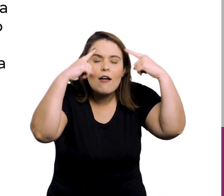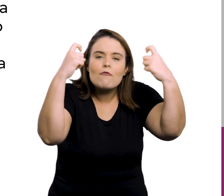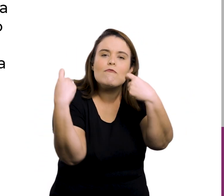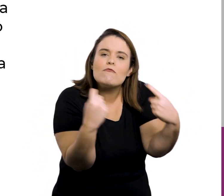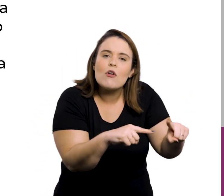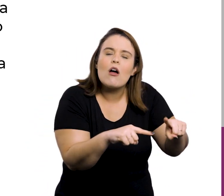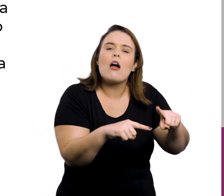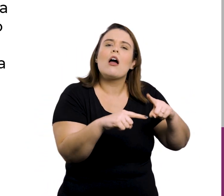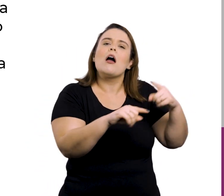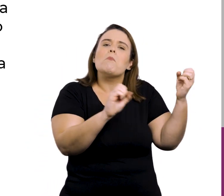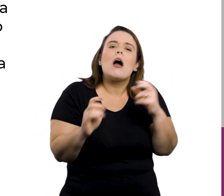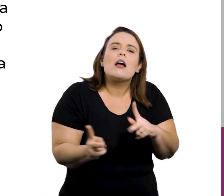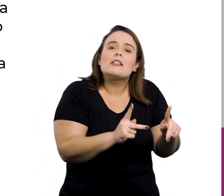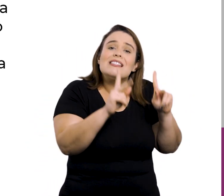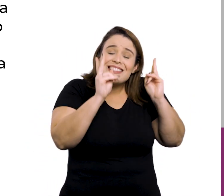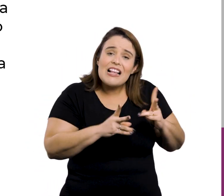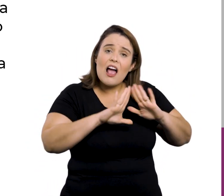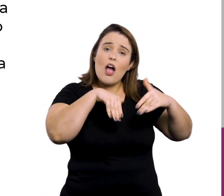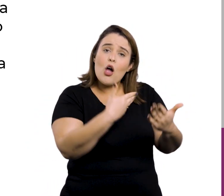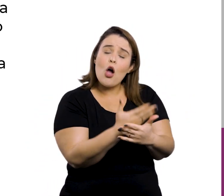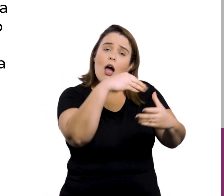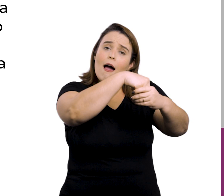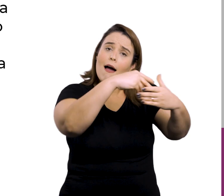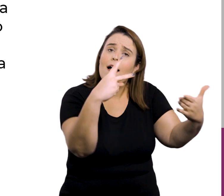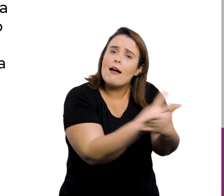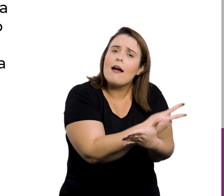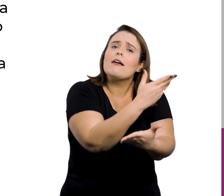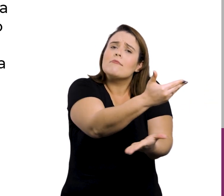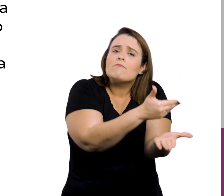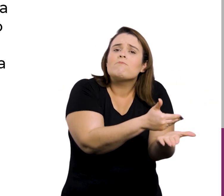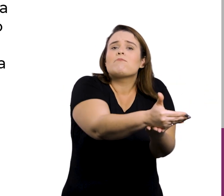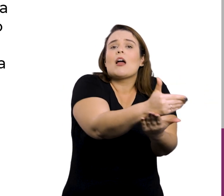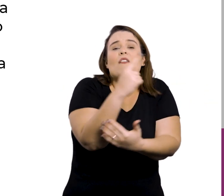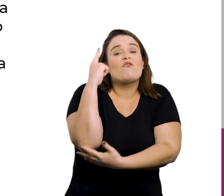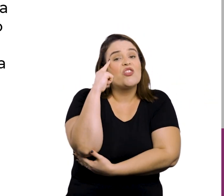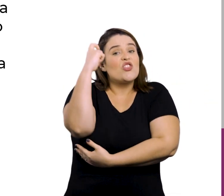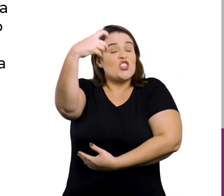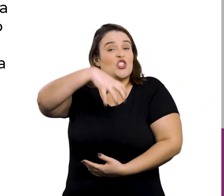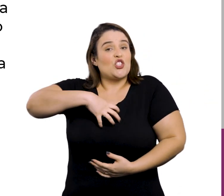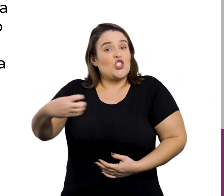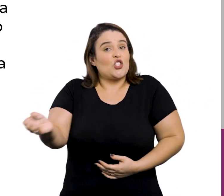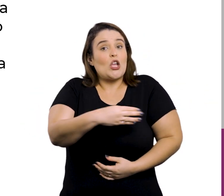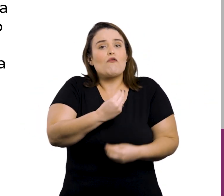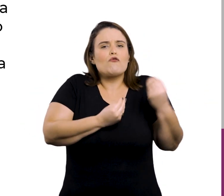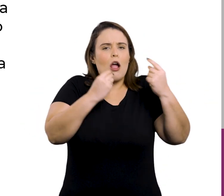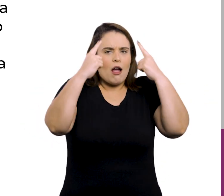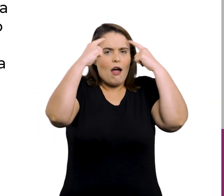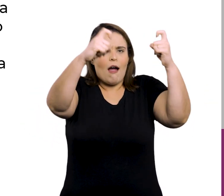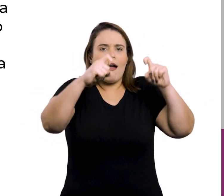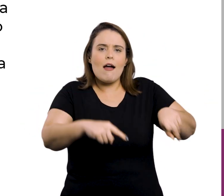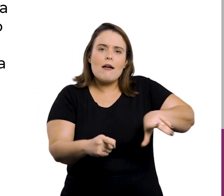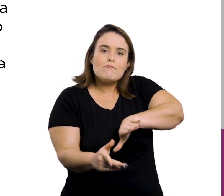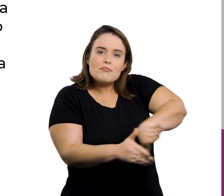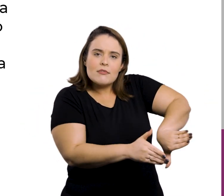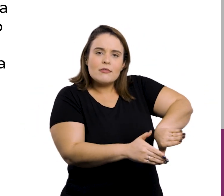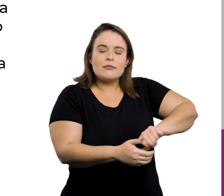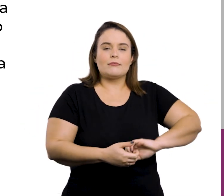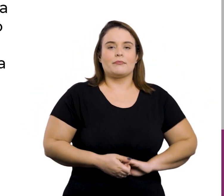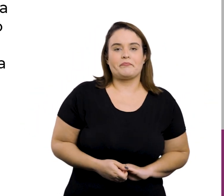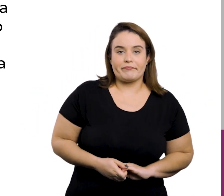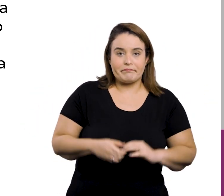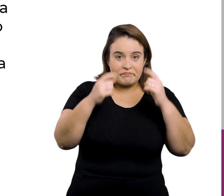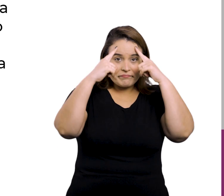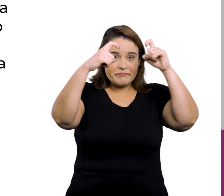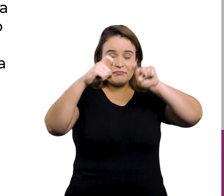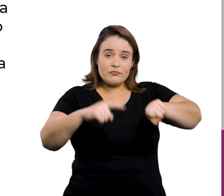Eles compreenderam que a barbárie educacional é sempre operada a partir das escolas e, a partir daí, inventaram um jeito